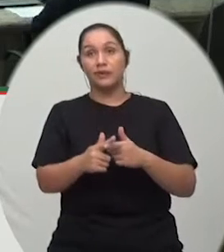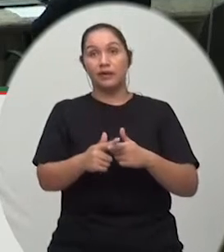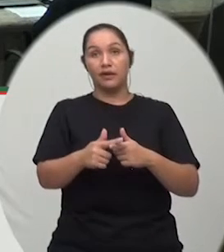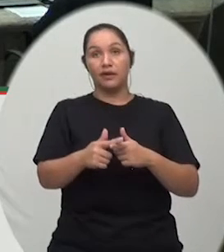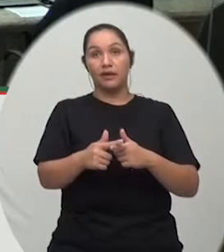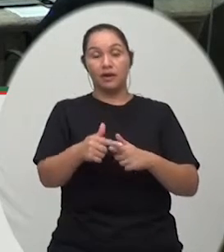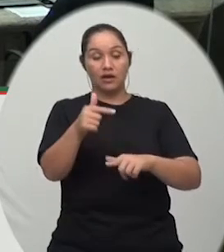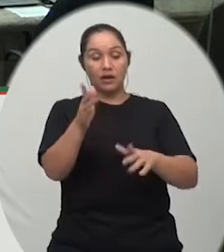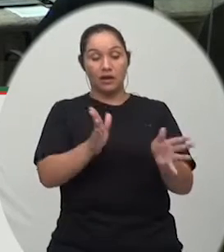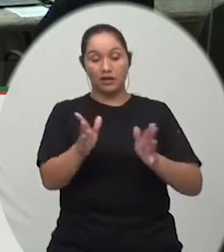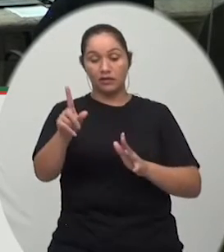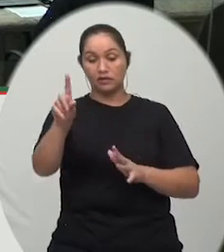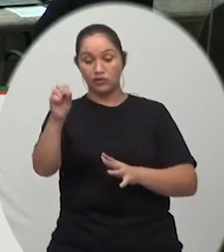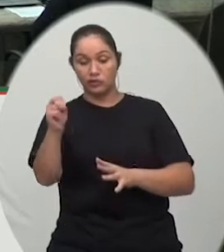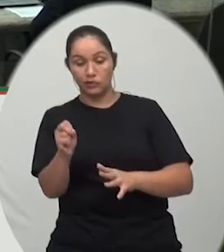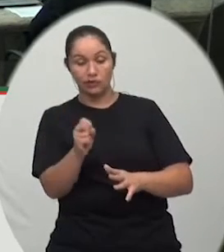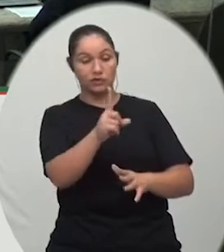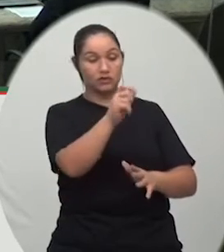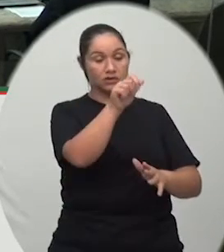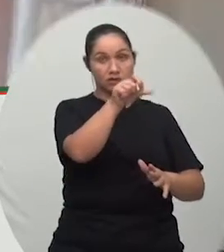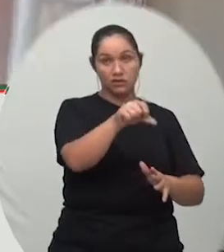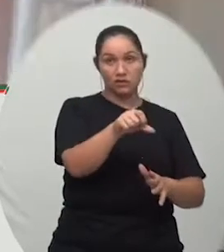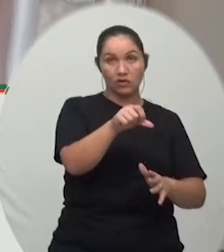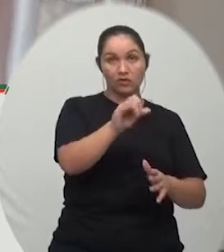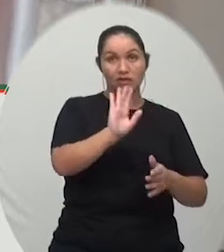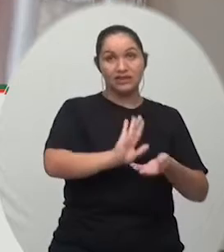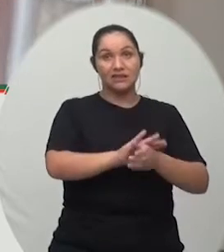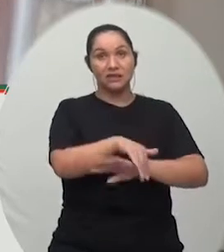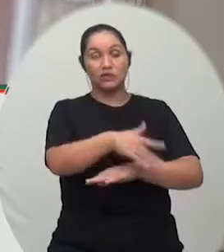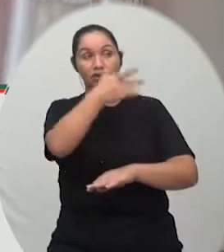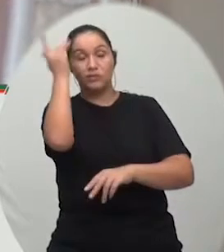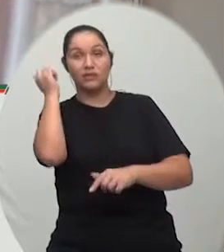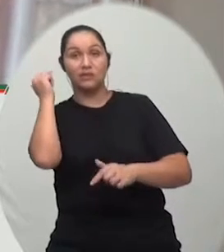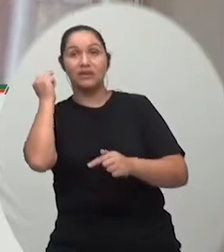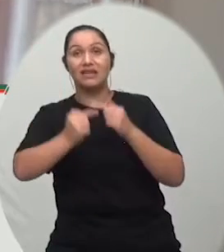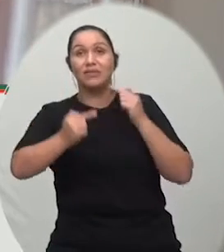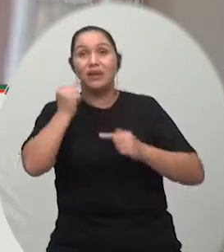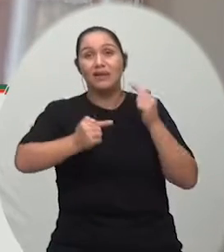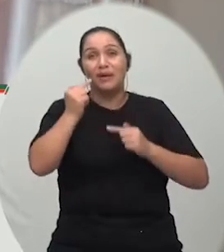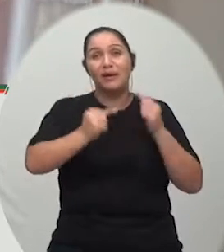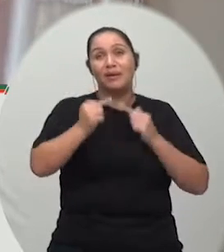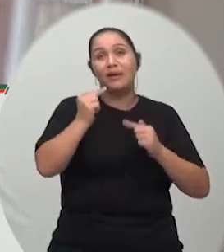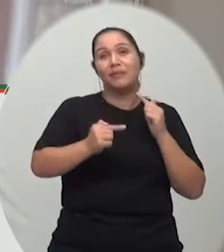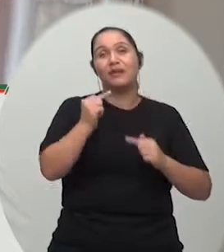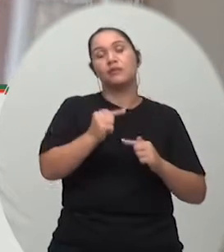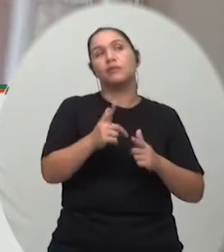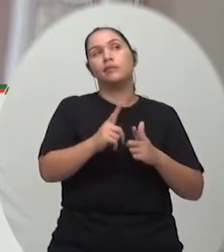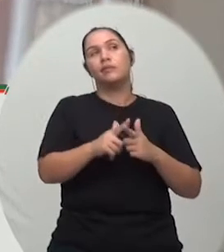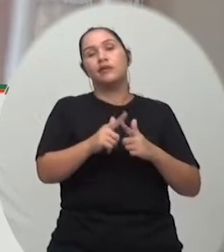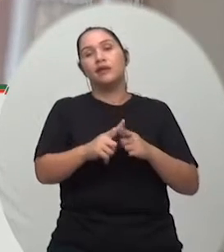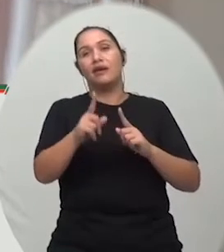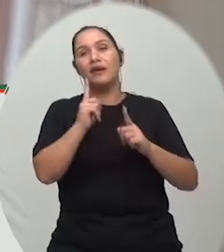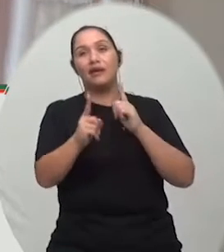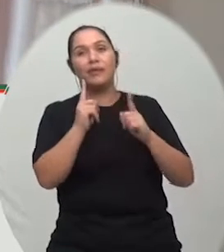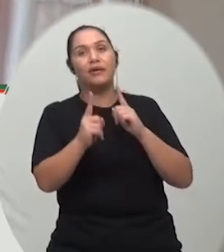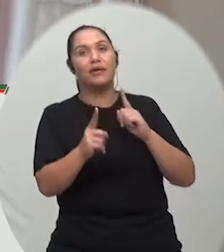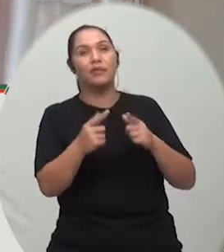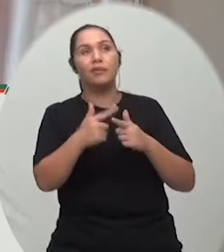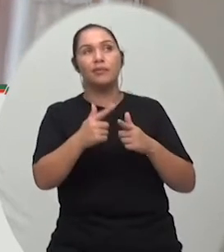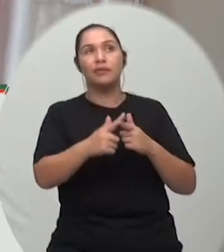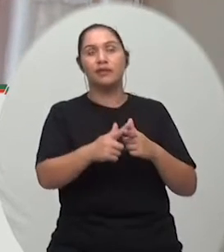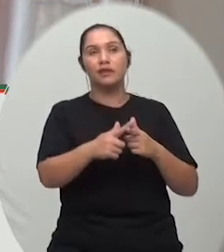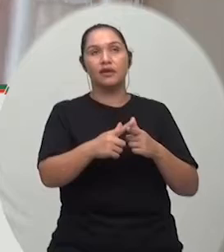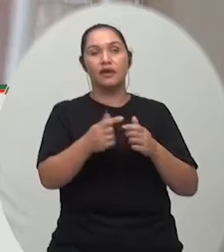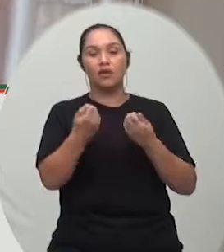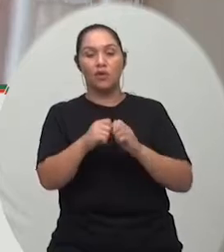18 e 19 horas, né? Se reclamam-se muito pela superlotação, quanto pelos passageiros, que às vezes são deixados